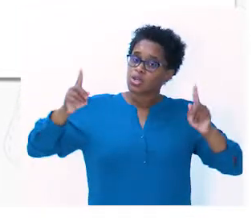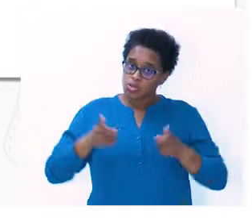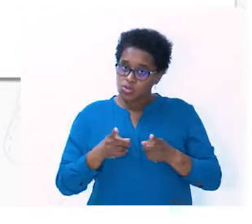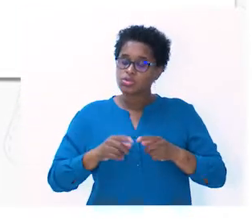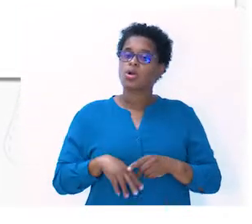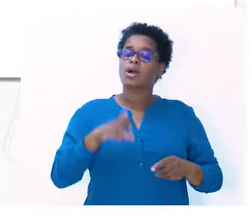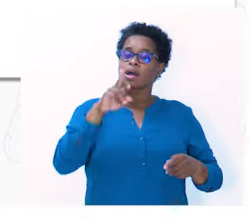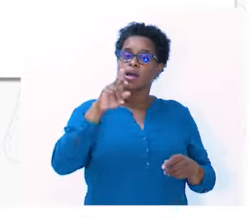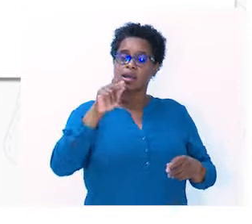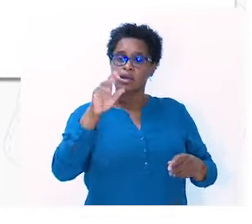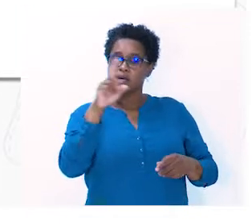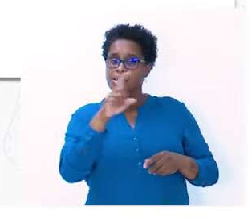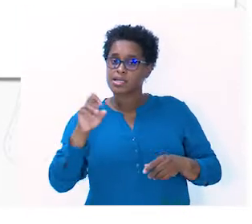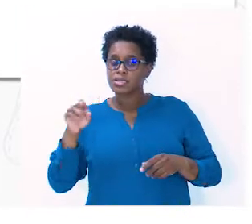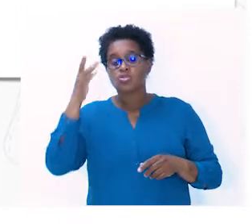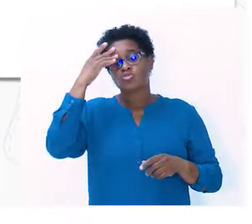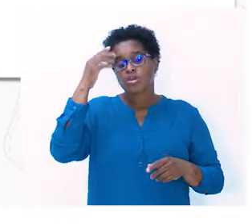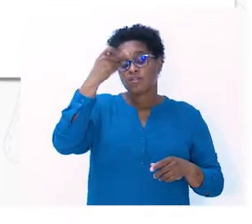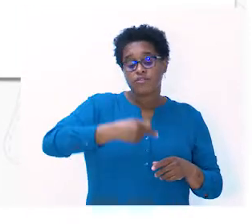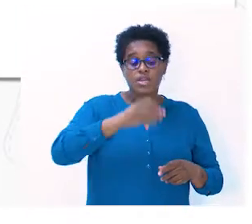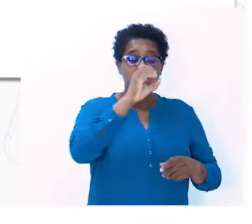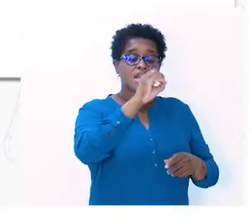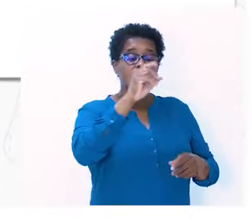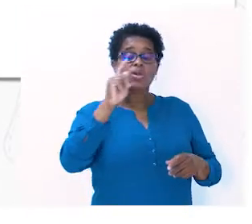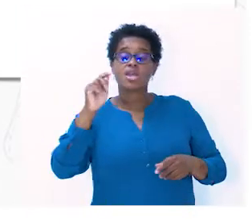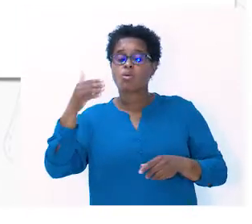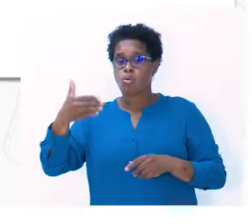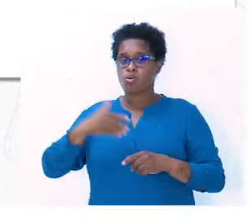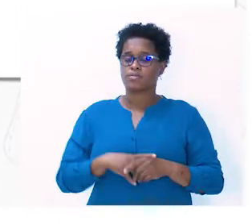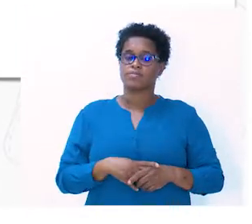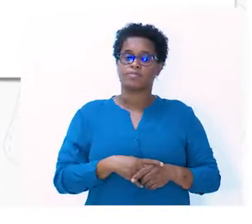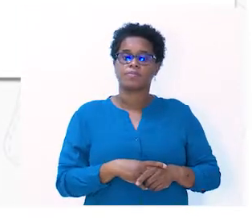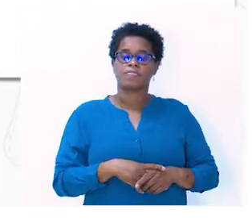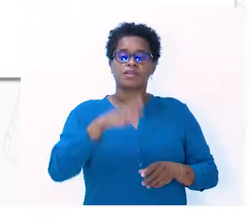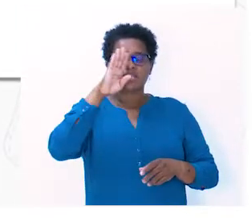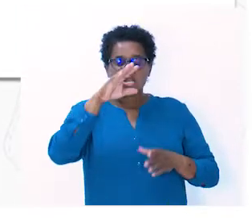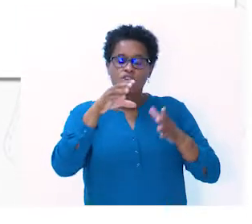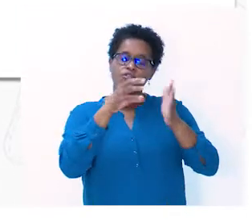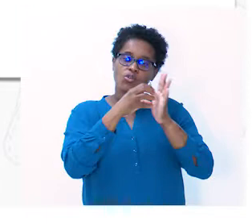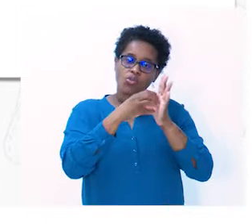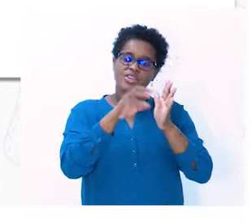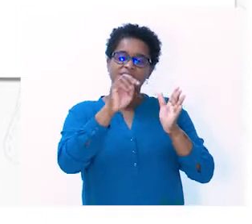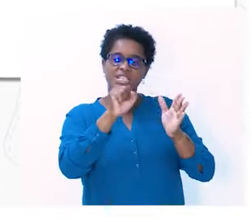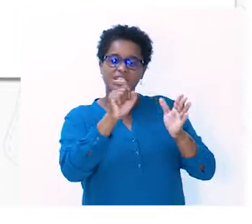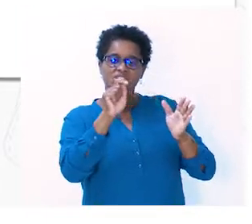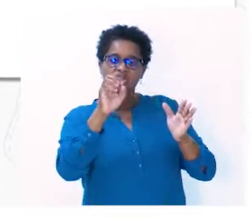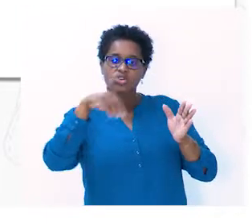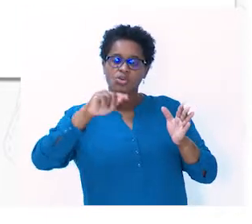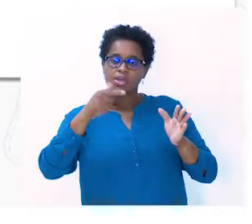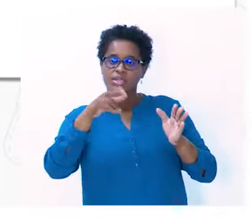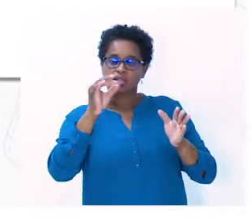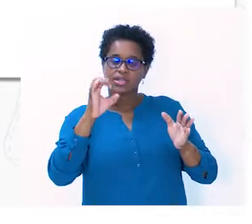a razão é o número que fica entre 0 e 1. Se as figuras são